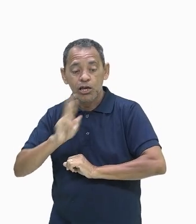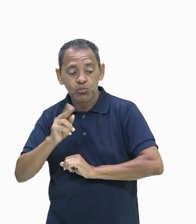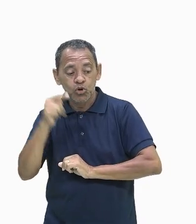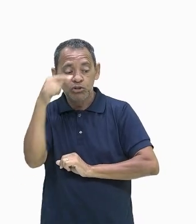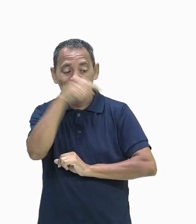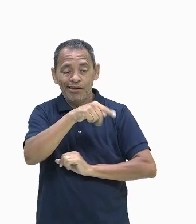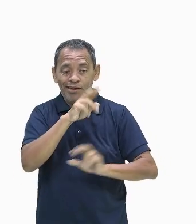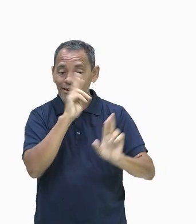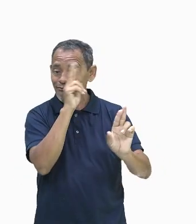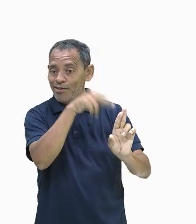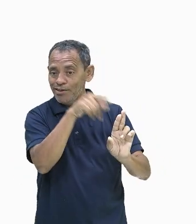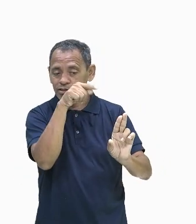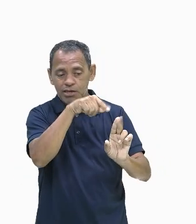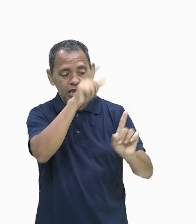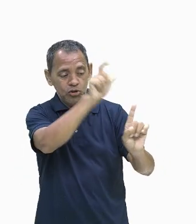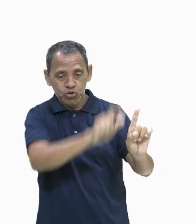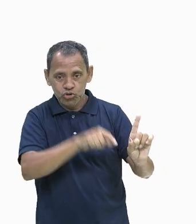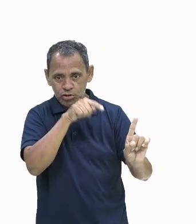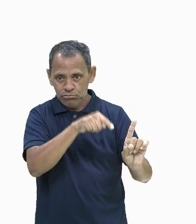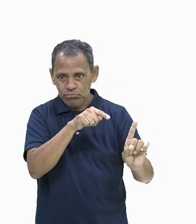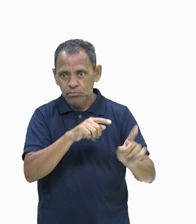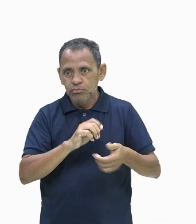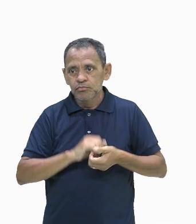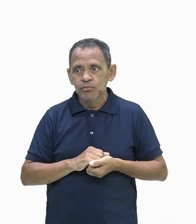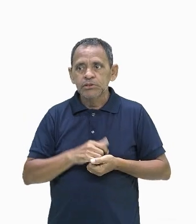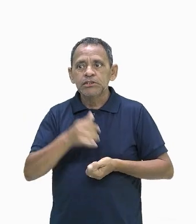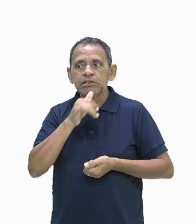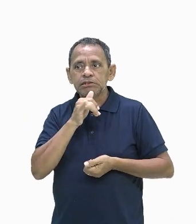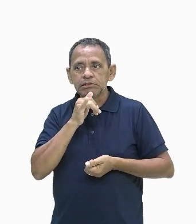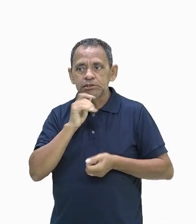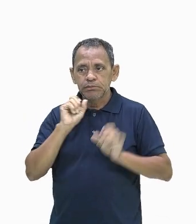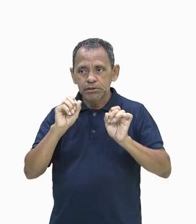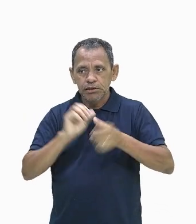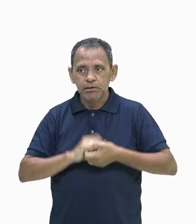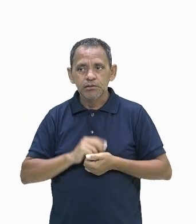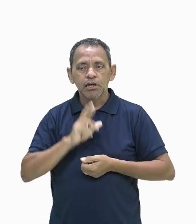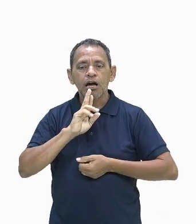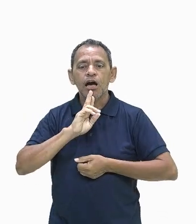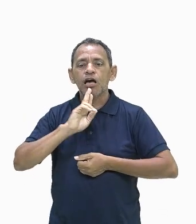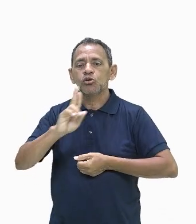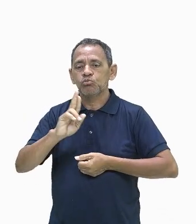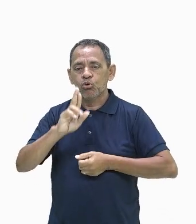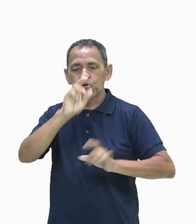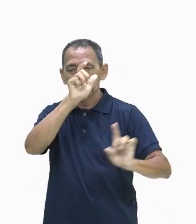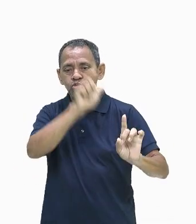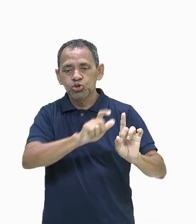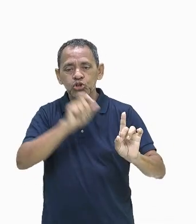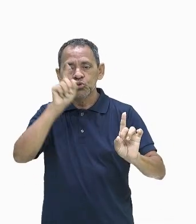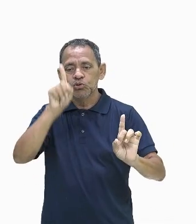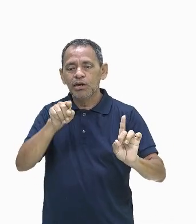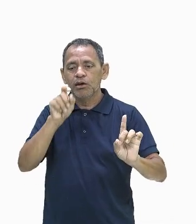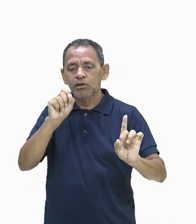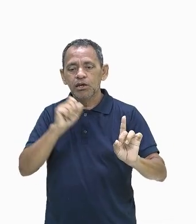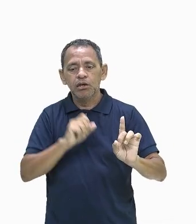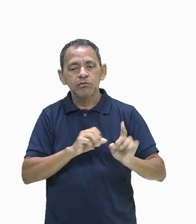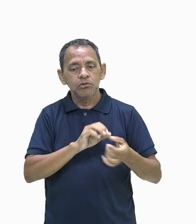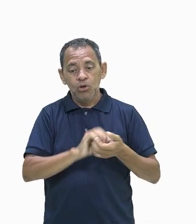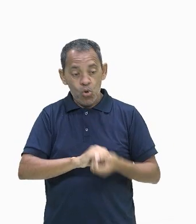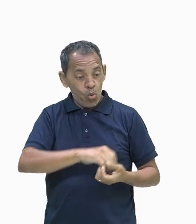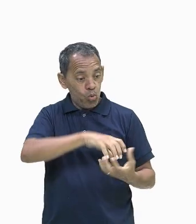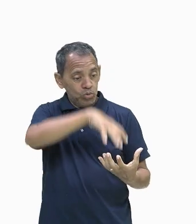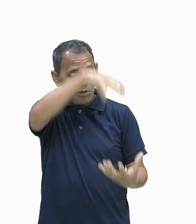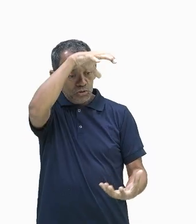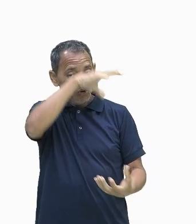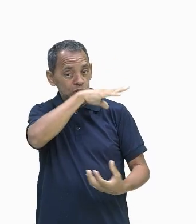é o meu sujeito, certo? Então, neste exemplo, a minha resposta, o meu sujeito é os adultos e as